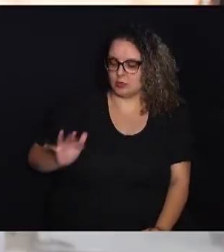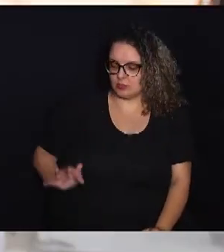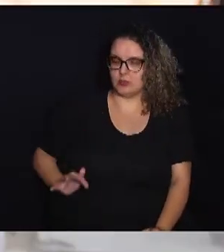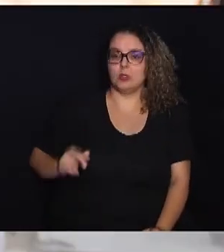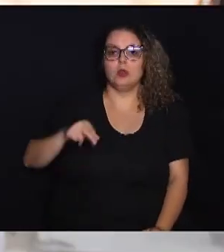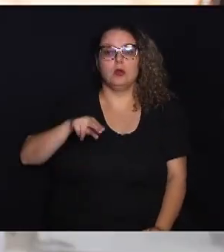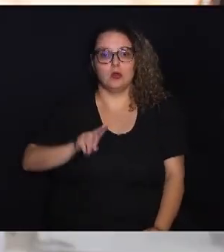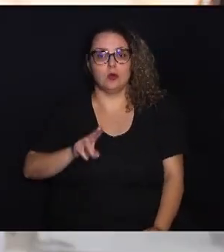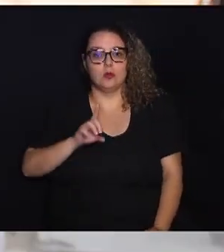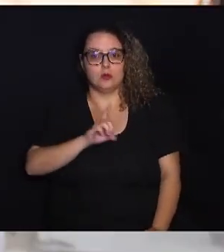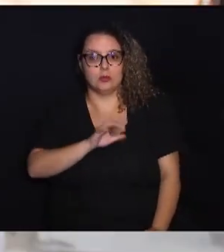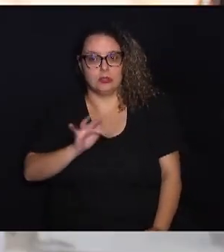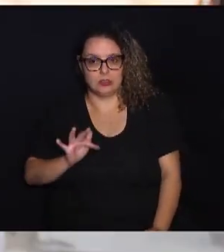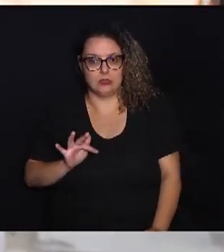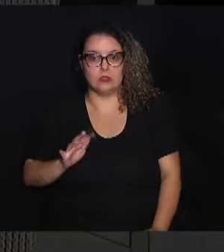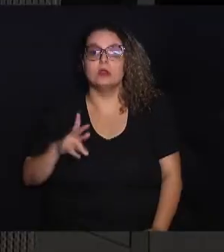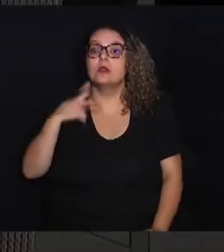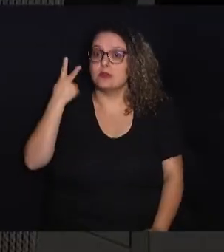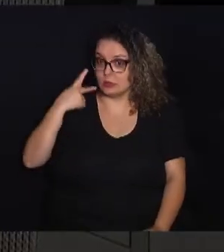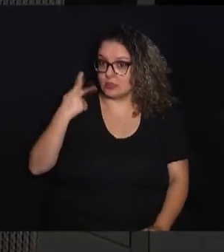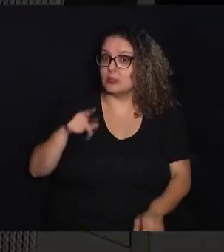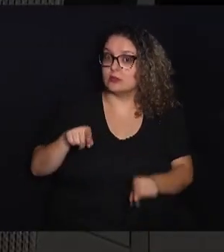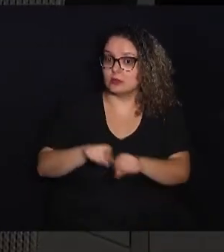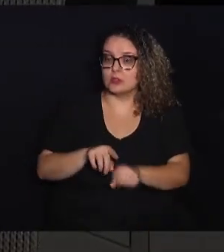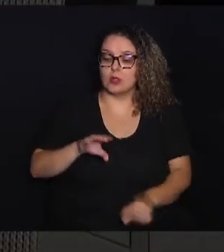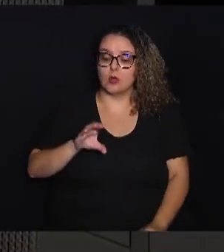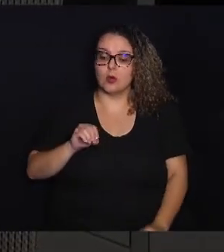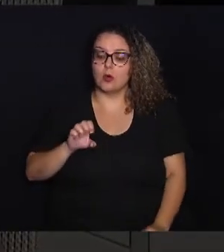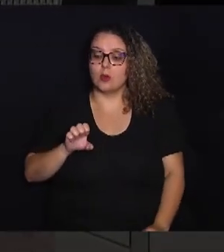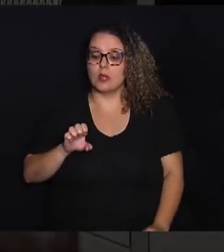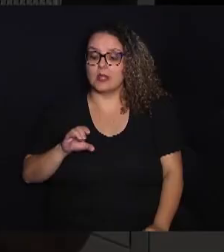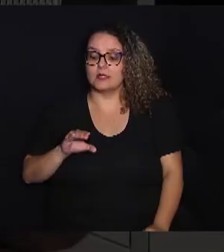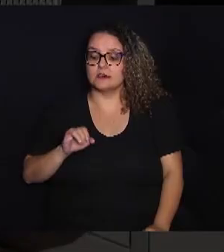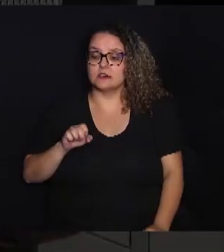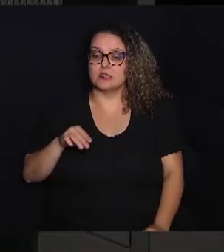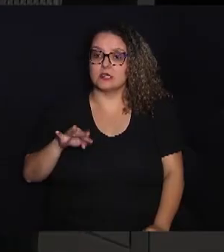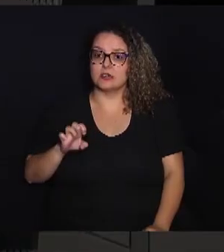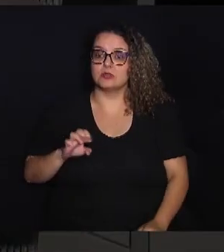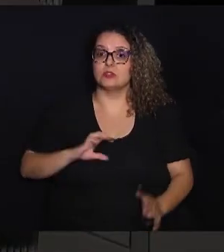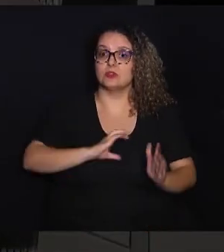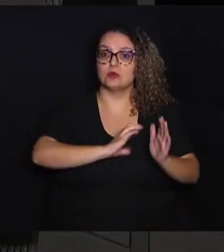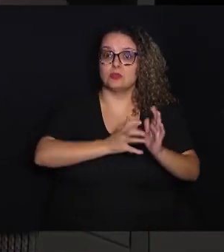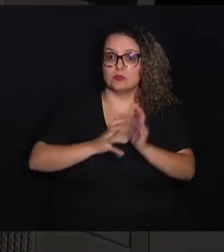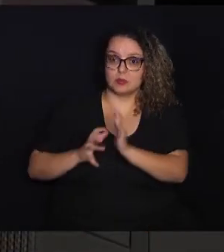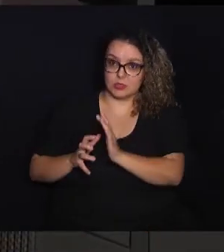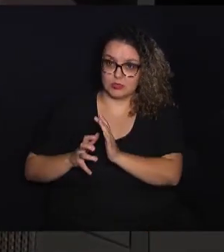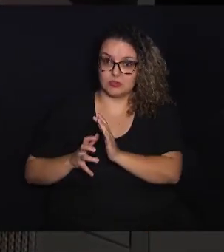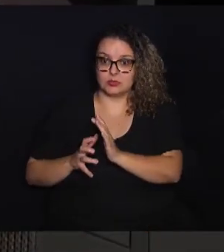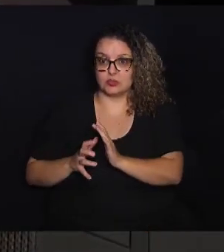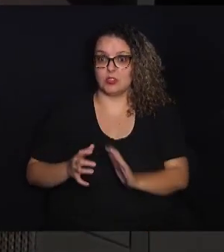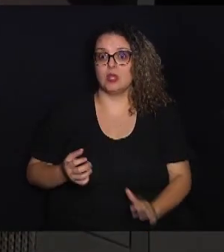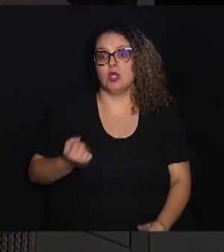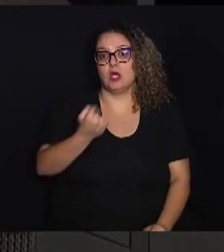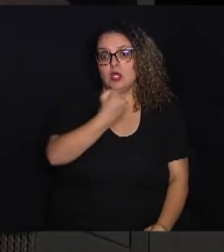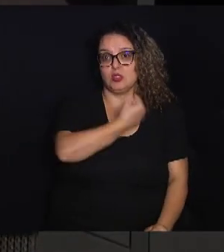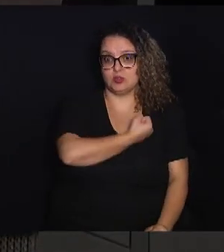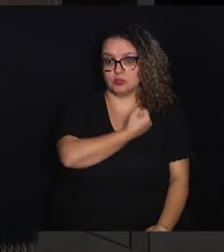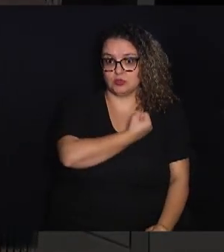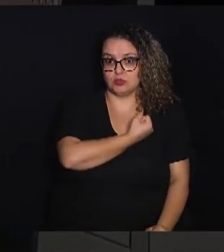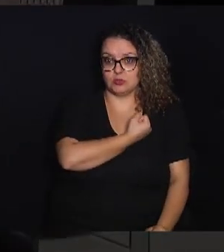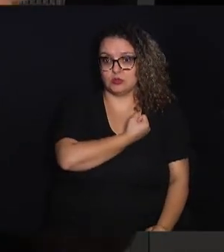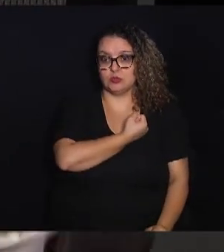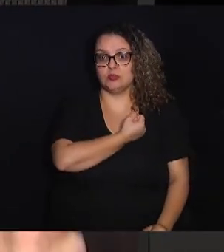ou distrital e vereadores. Quociente partidário também, que é o número de